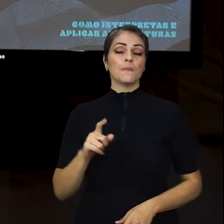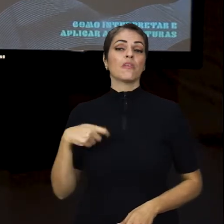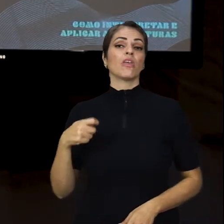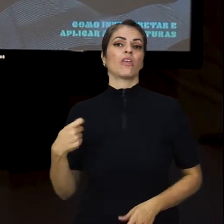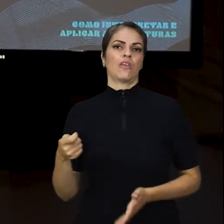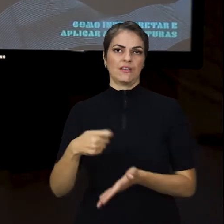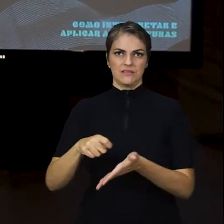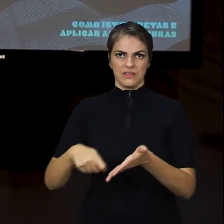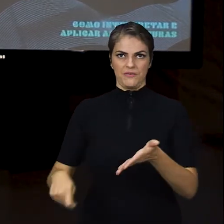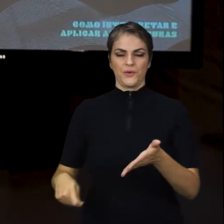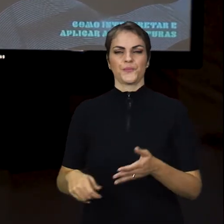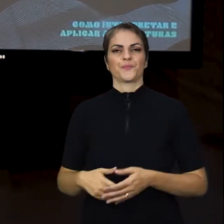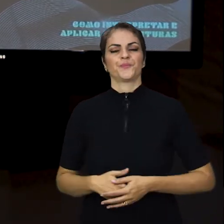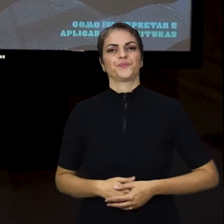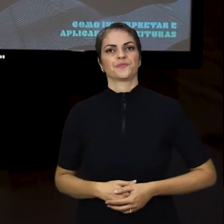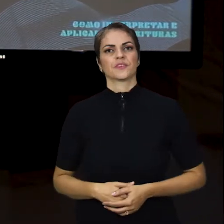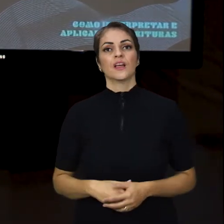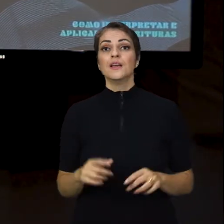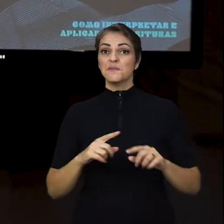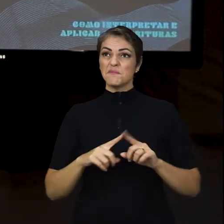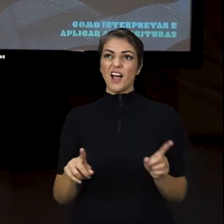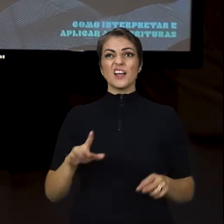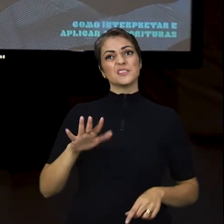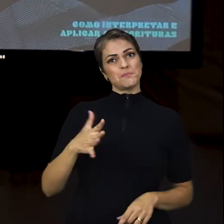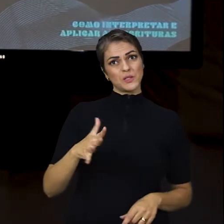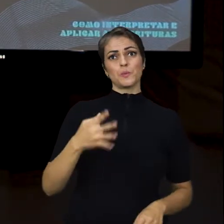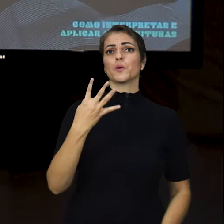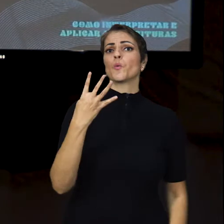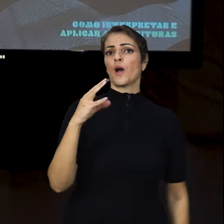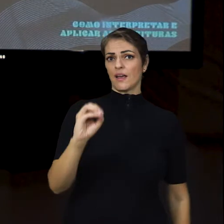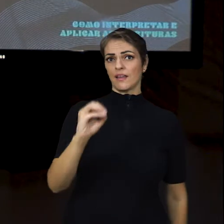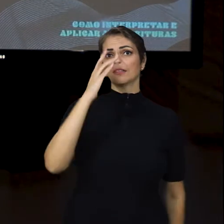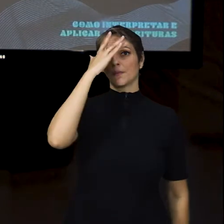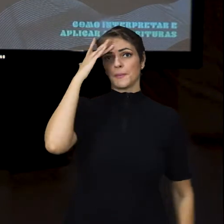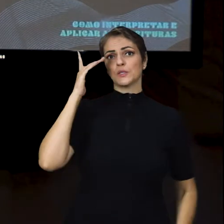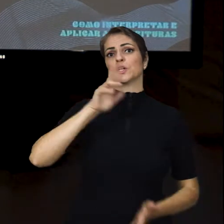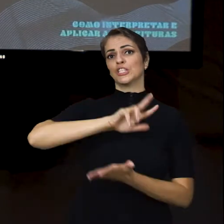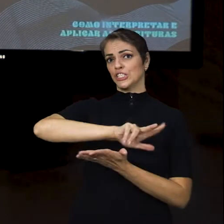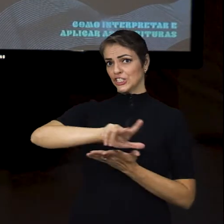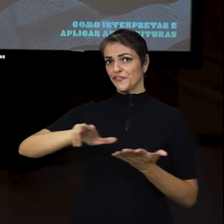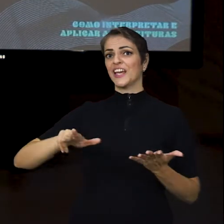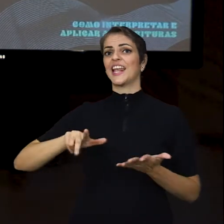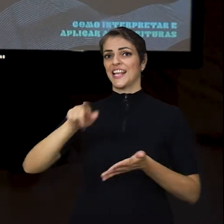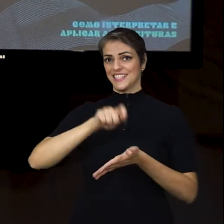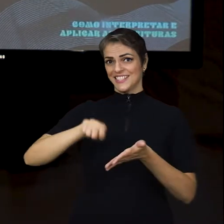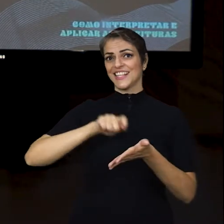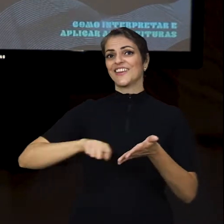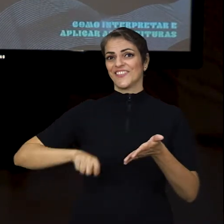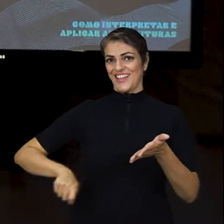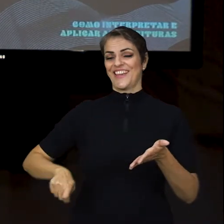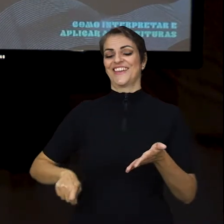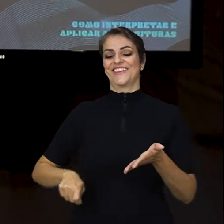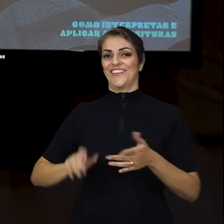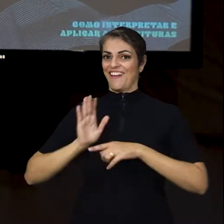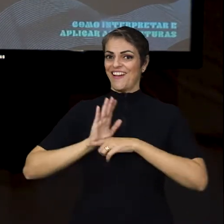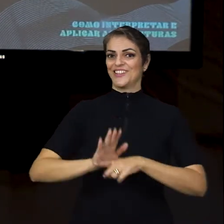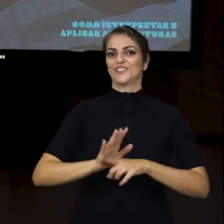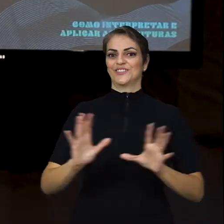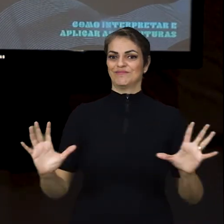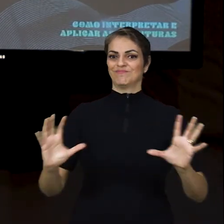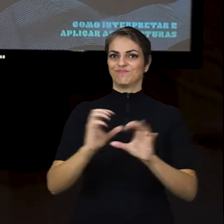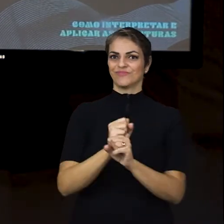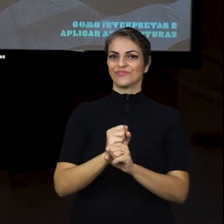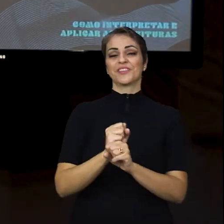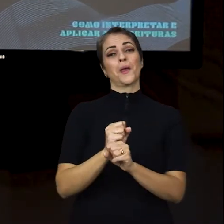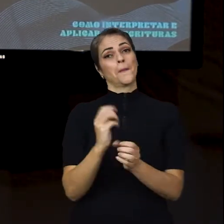incerta. Mas o fato é que aproximadamente 40 pessoas diferentes contribuíram para que esse livro, a Bíblia, ou para que